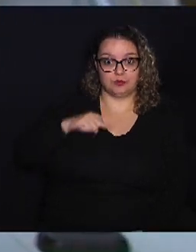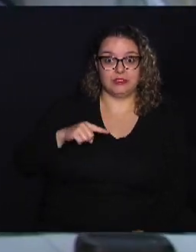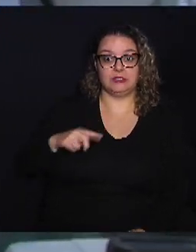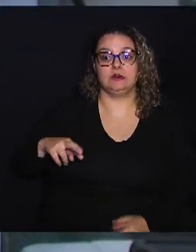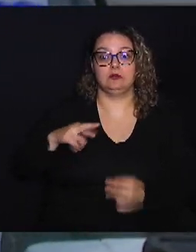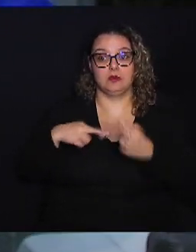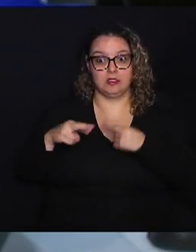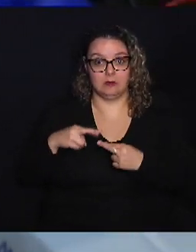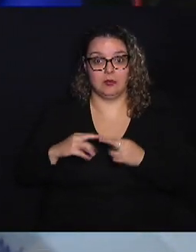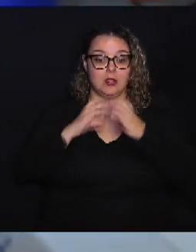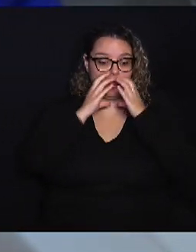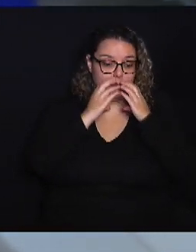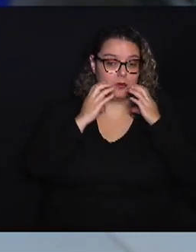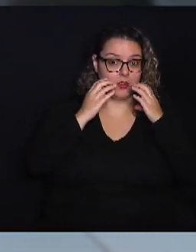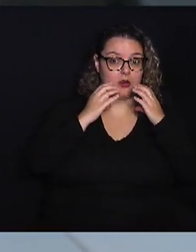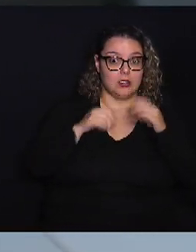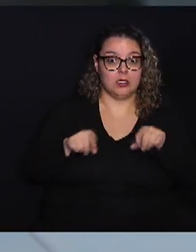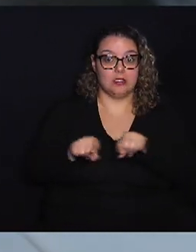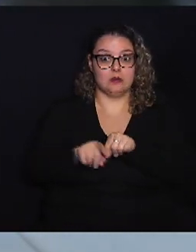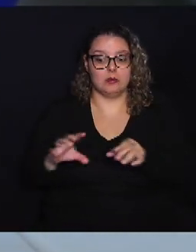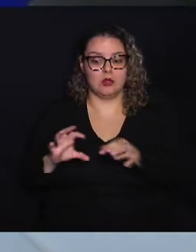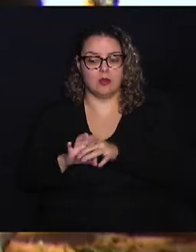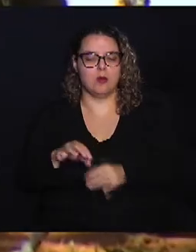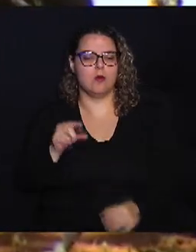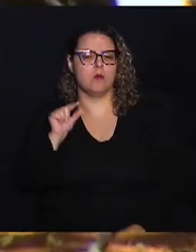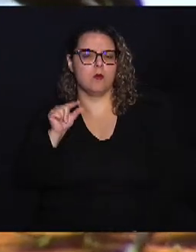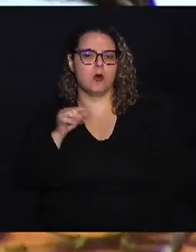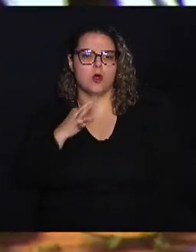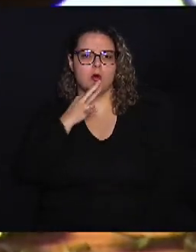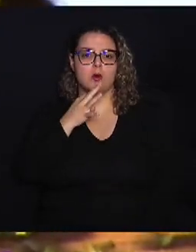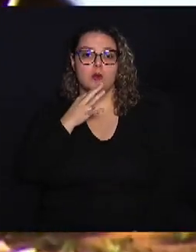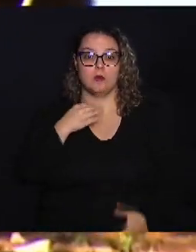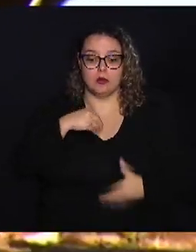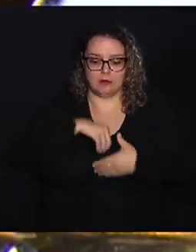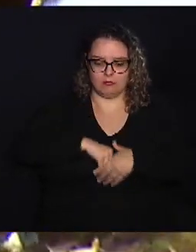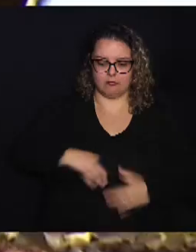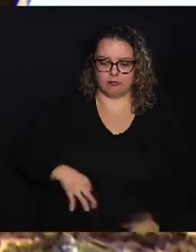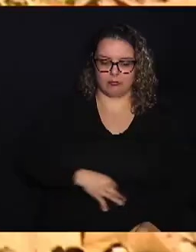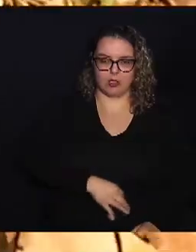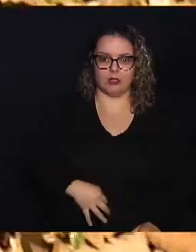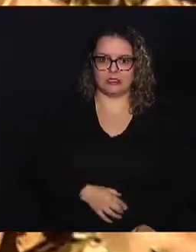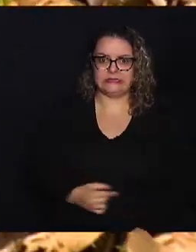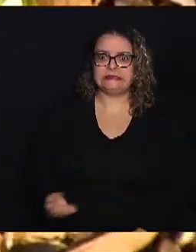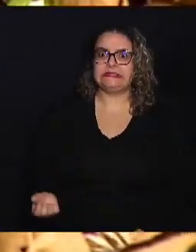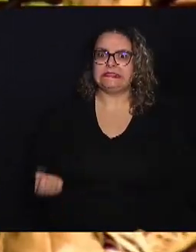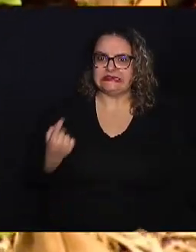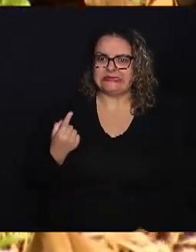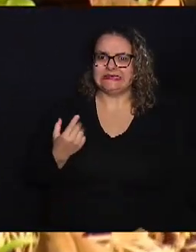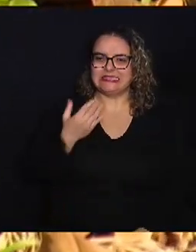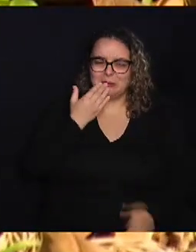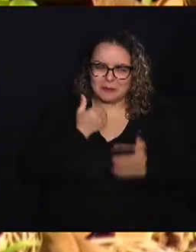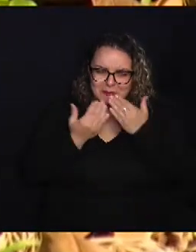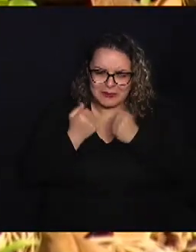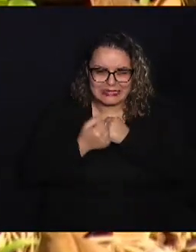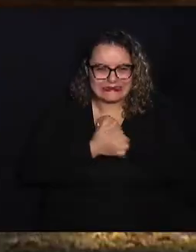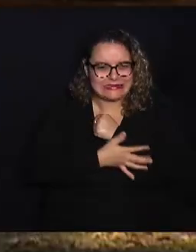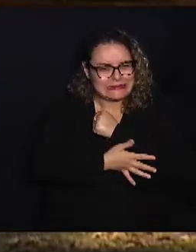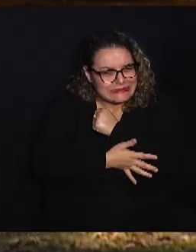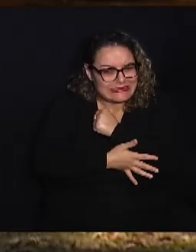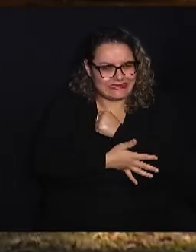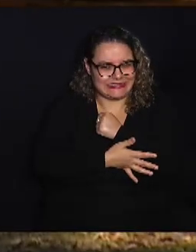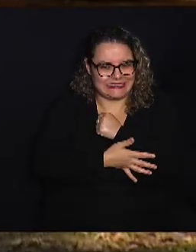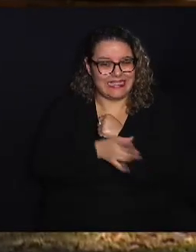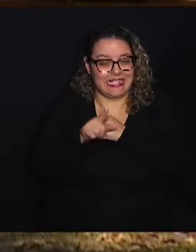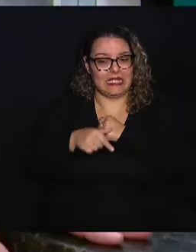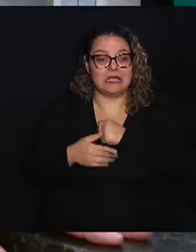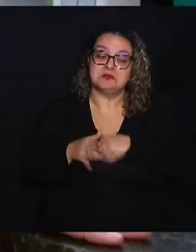associada entre a capivara e um vínculo pouco conhecido que mora em seu intestino. E o esquisito consumo das fezes serve de intermediário